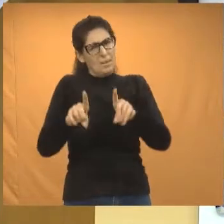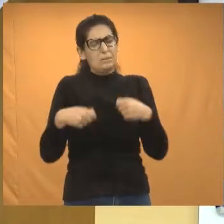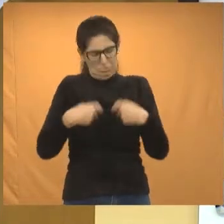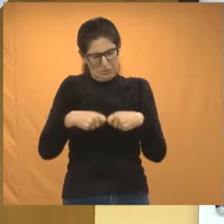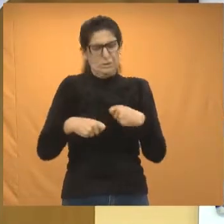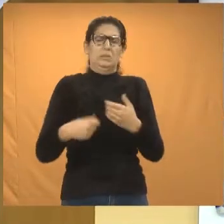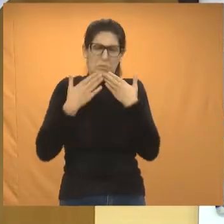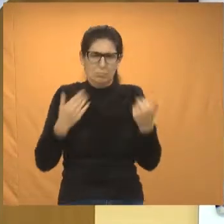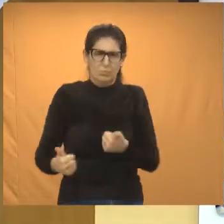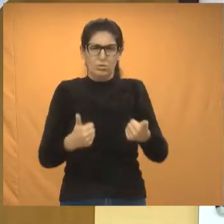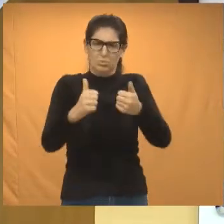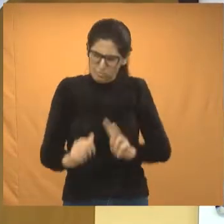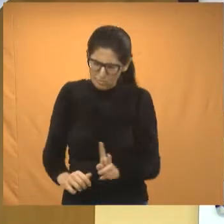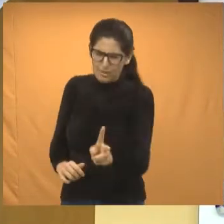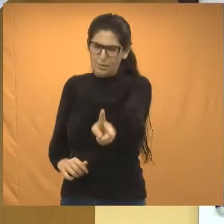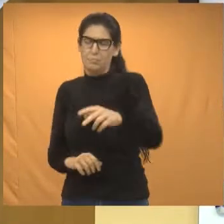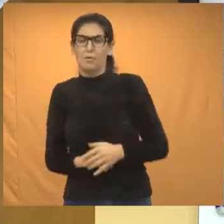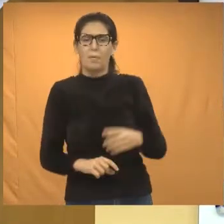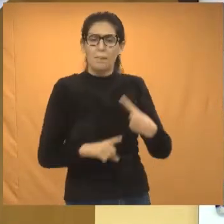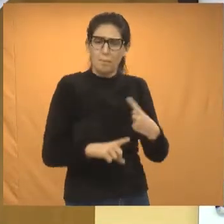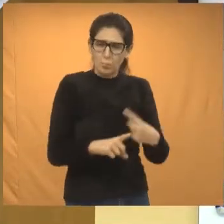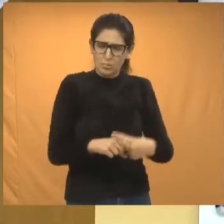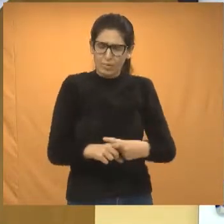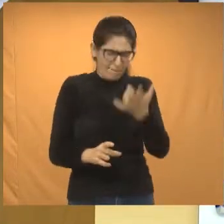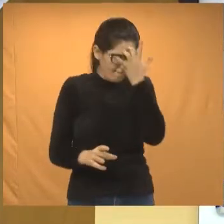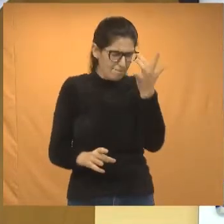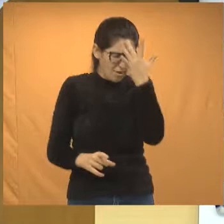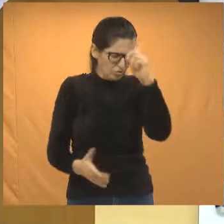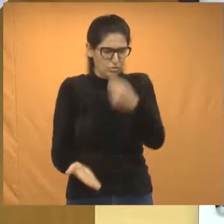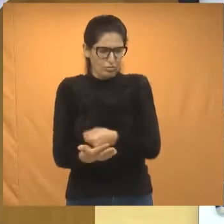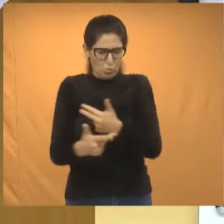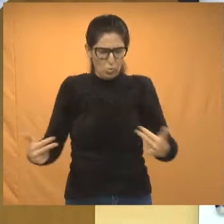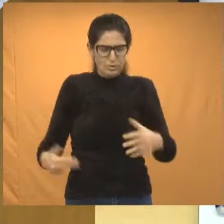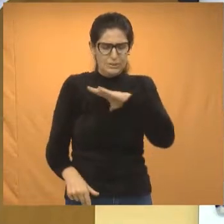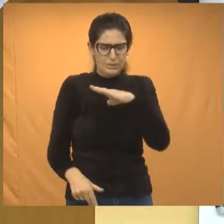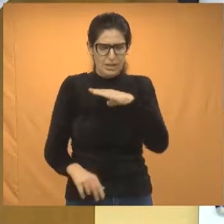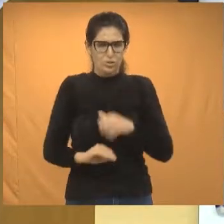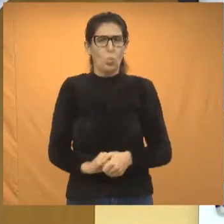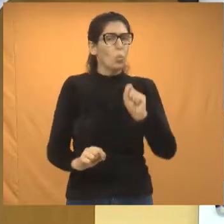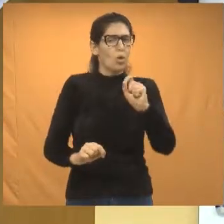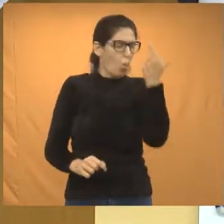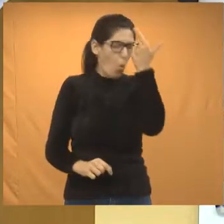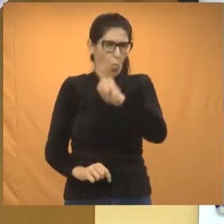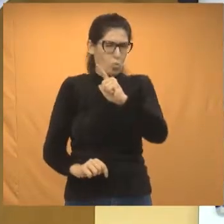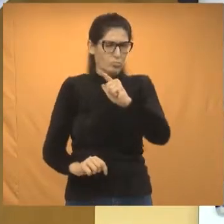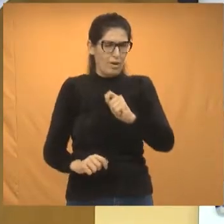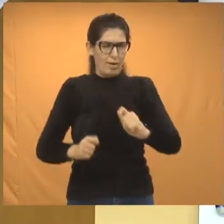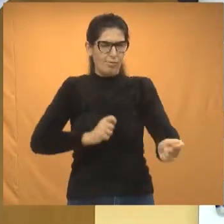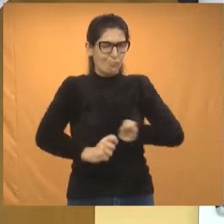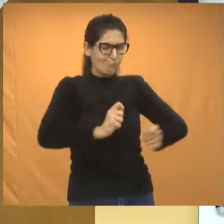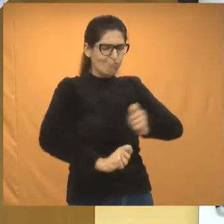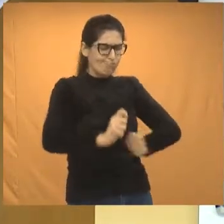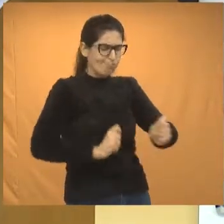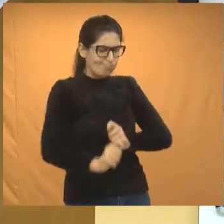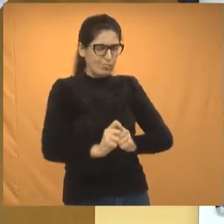não me preocupa, até porque o controle local é muito mais fácil. O que eu não consigo controlar é quando vem uma agência estadual,